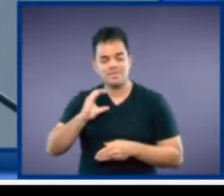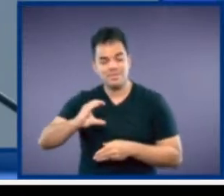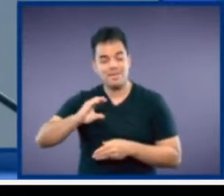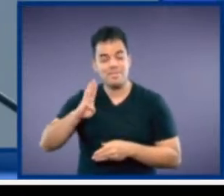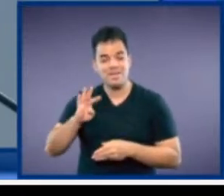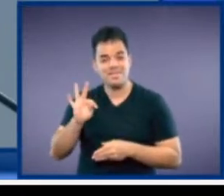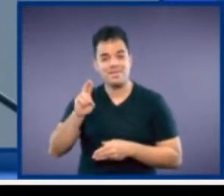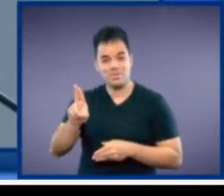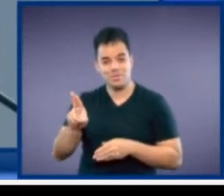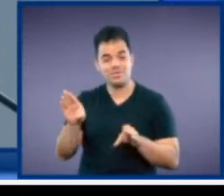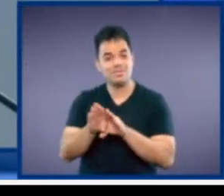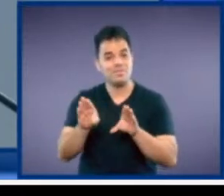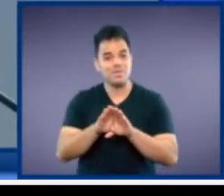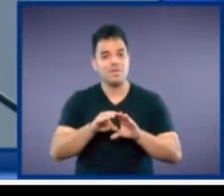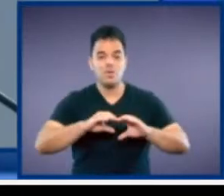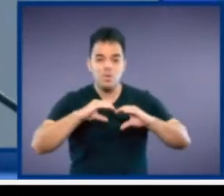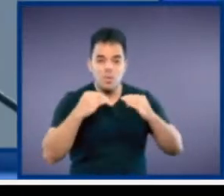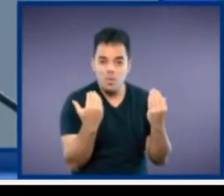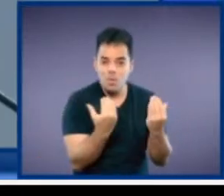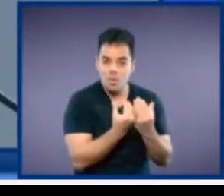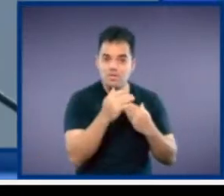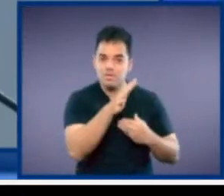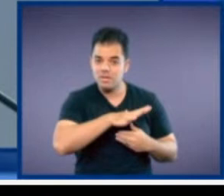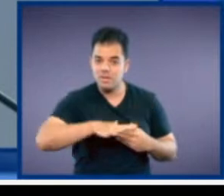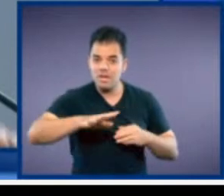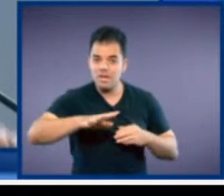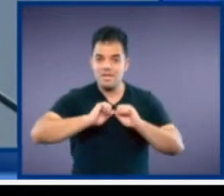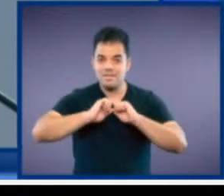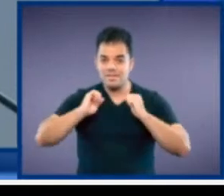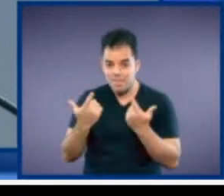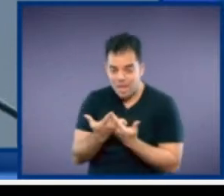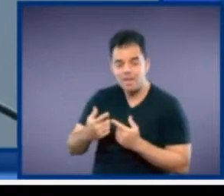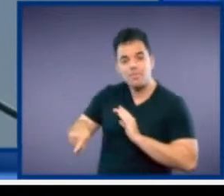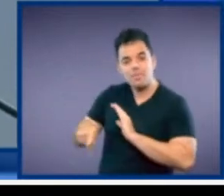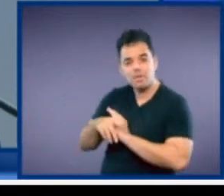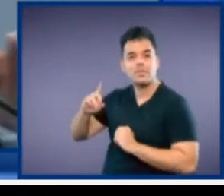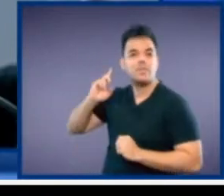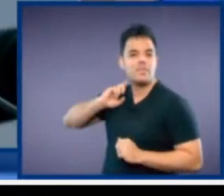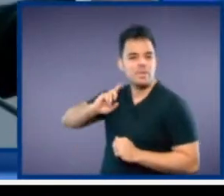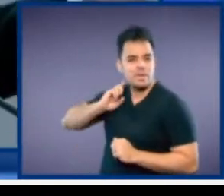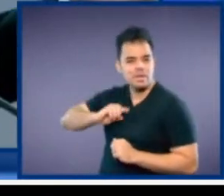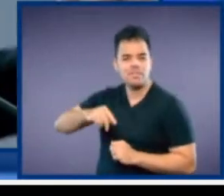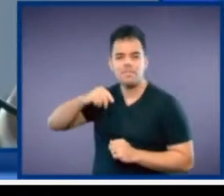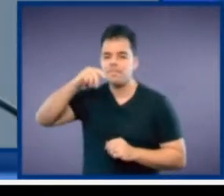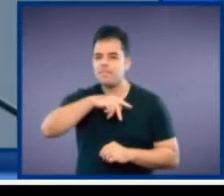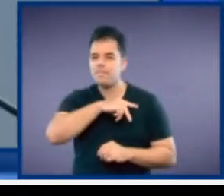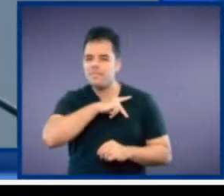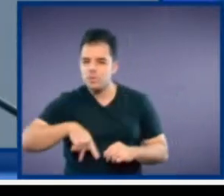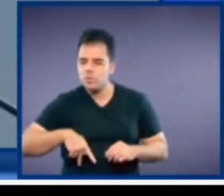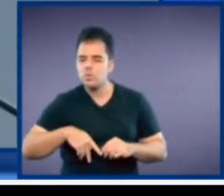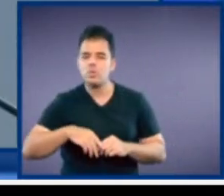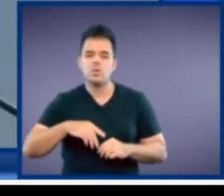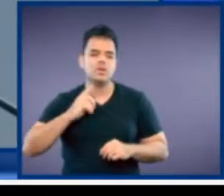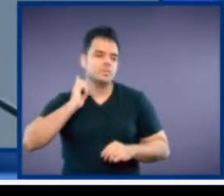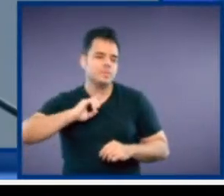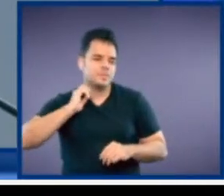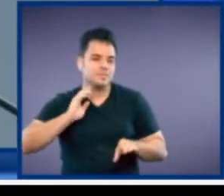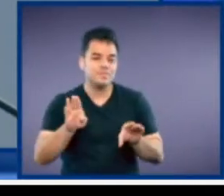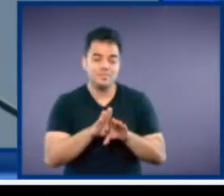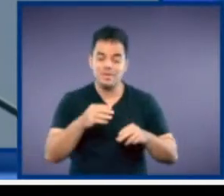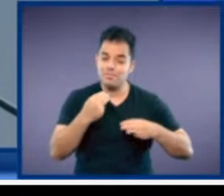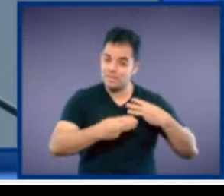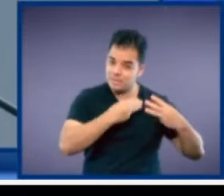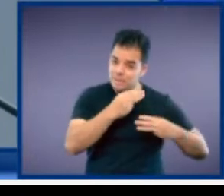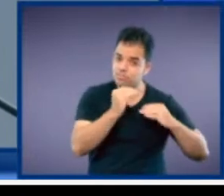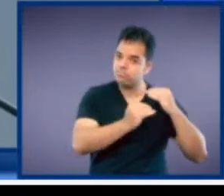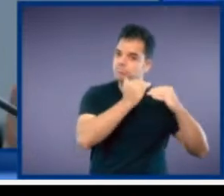ao Congresso Nacional e à Assembleia Legislativa de Minas Gerais, à Prefeitura de Belo Horizonte, aos Ministérios do Desenvolvimento Regional e